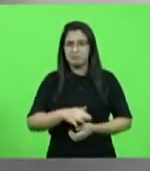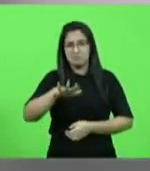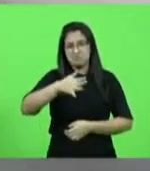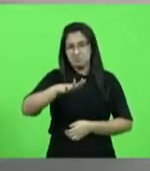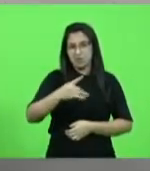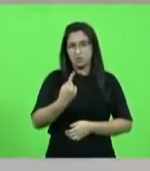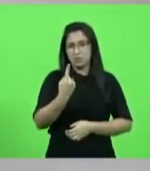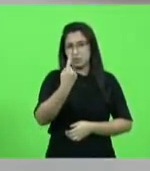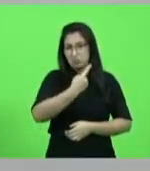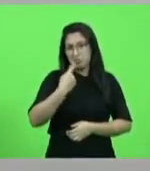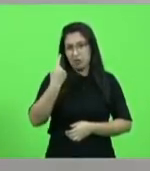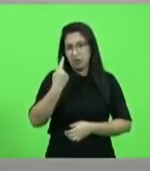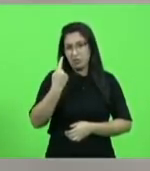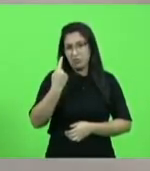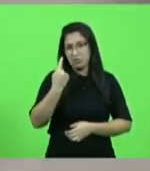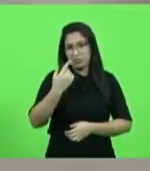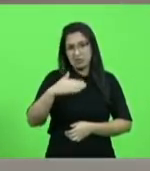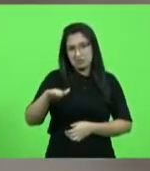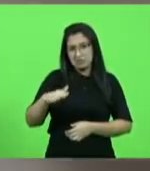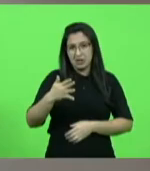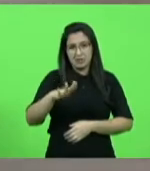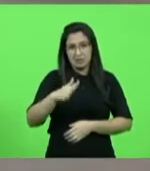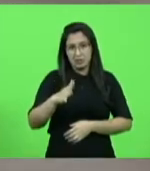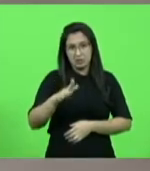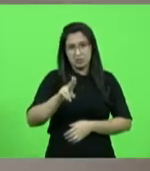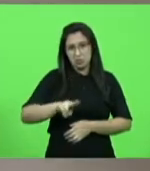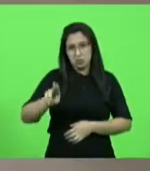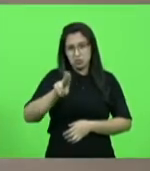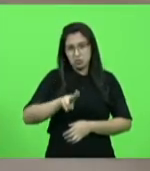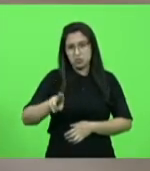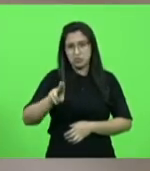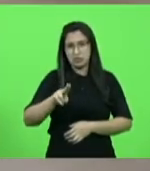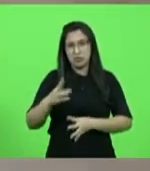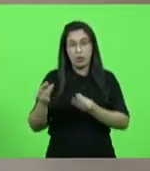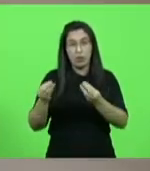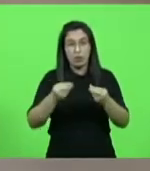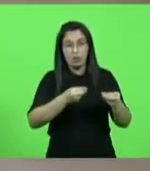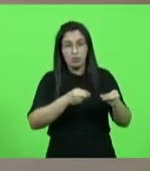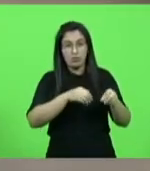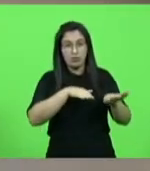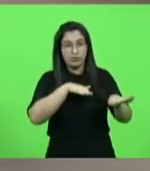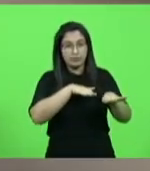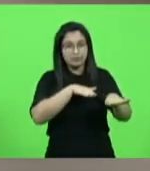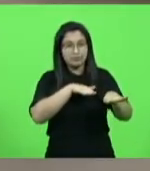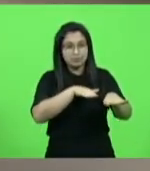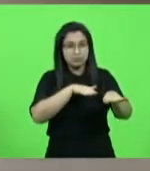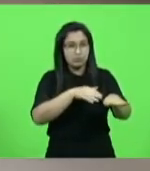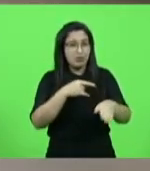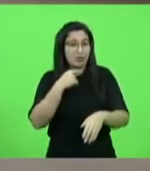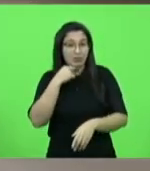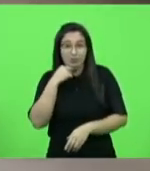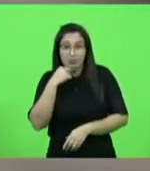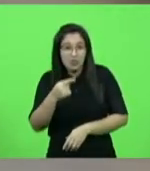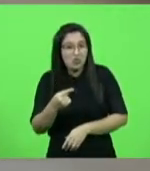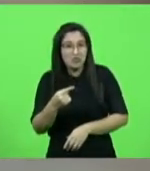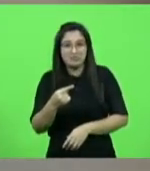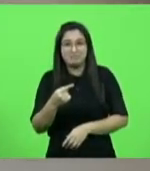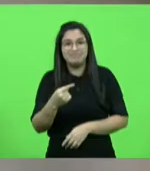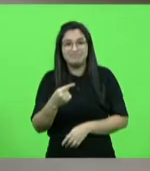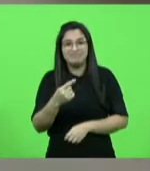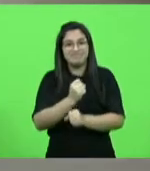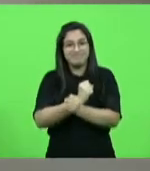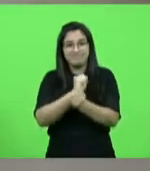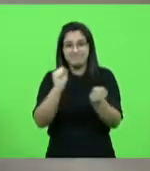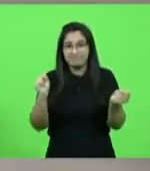leva 4 horas. De tanto trânsito, de tanto buraco, não tem como andar, não existe como